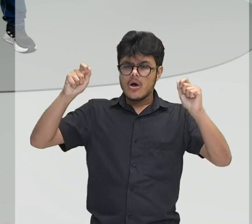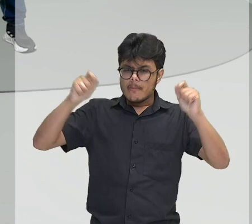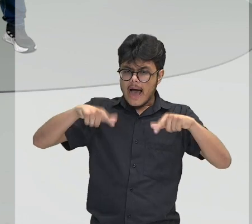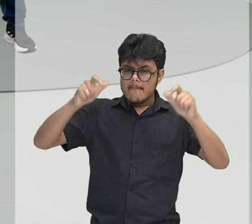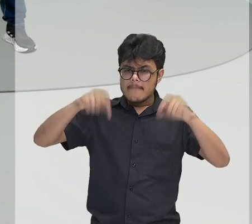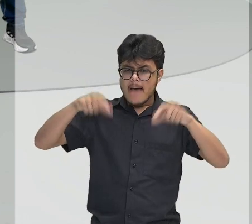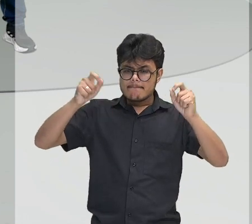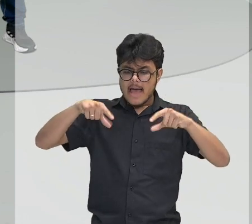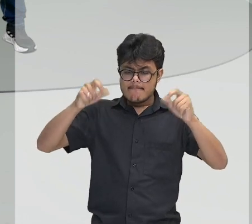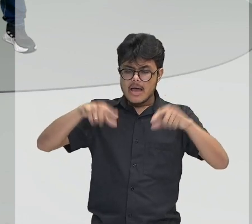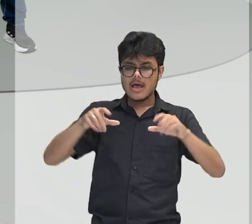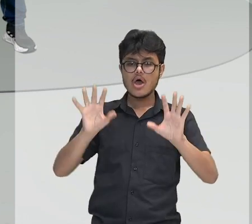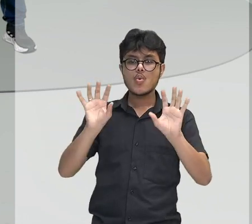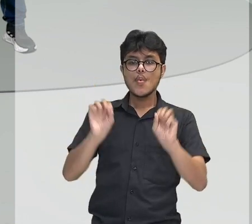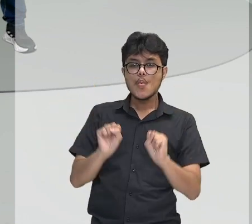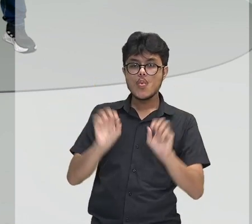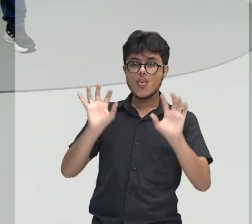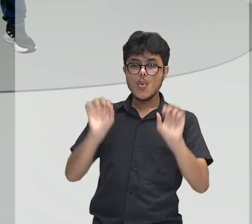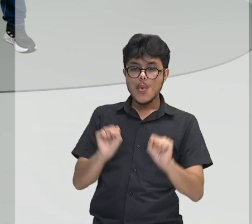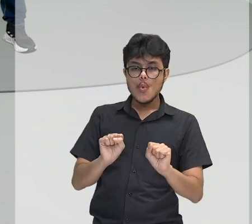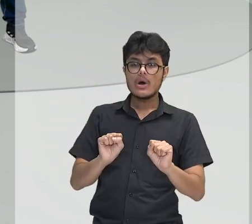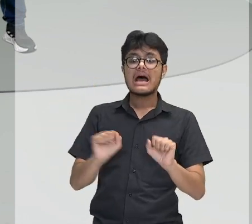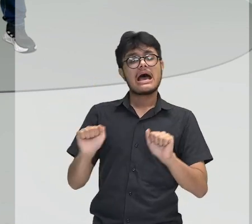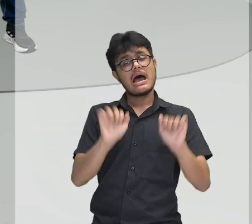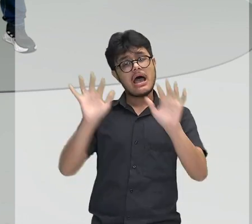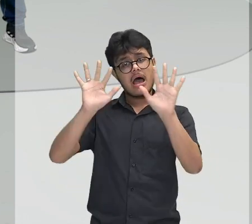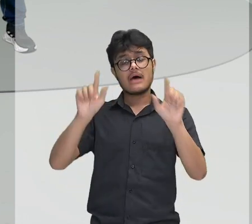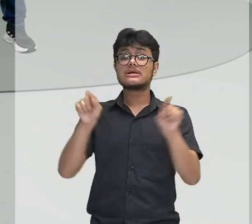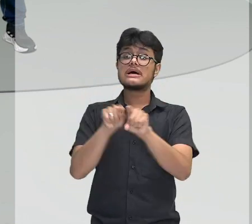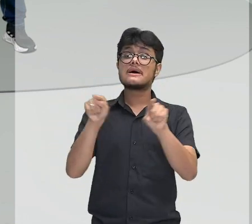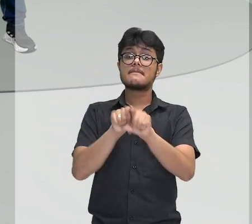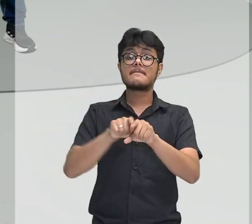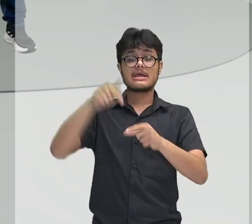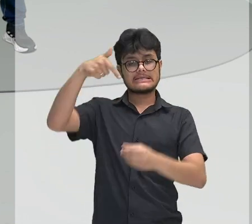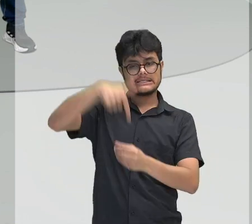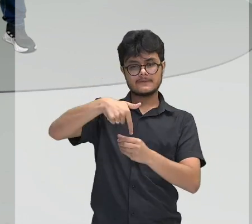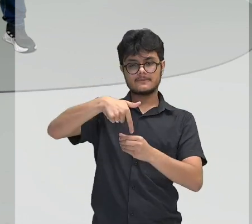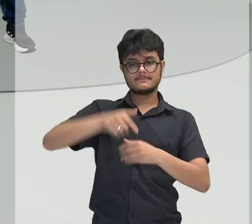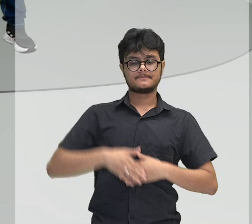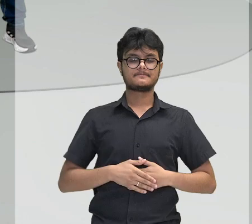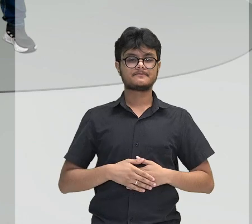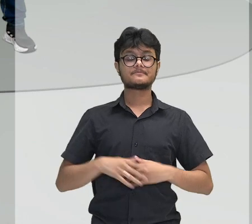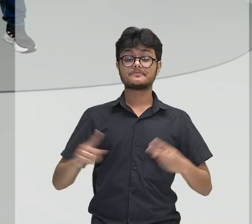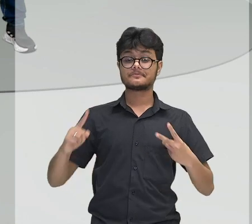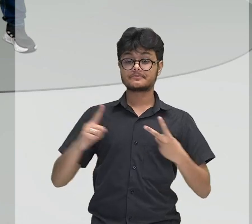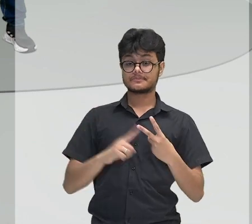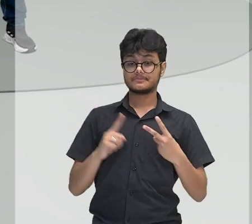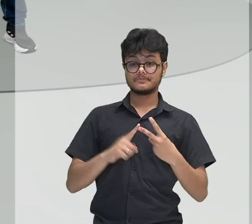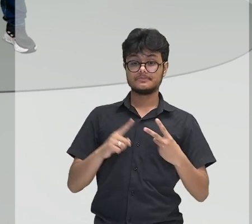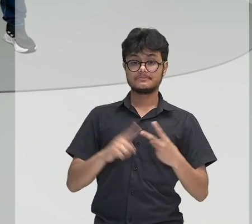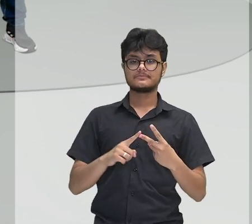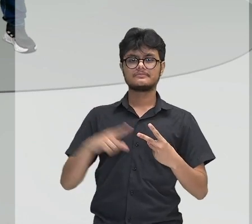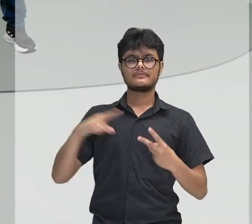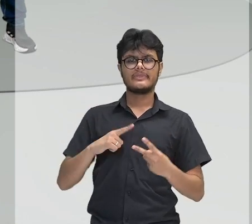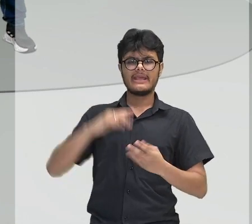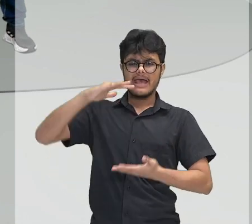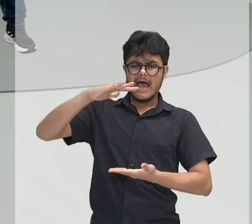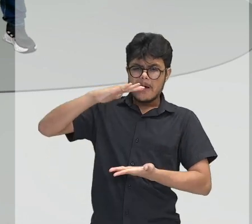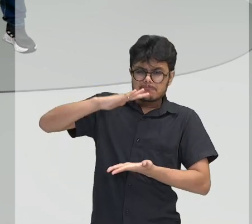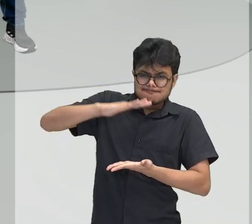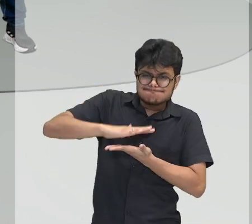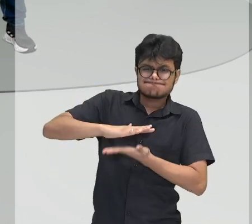e o pistão aspira uma mistura de ar e combustível, tá certo? Logo na sequência, a segunda fase é a compressão.